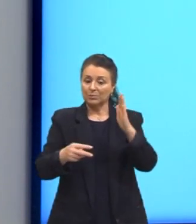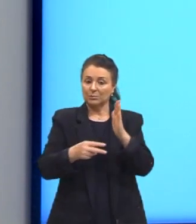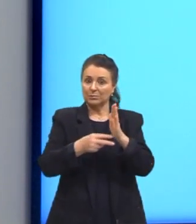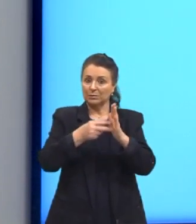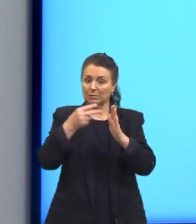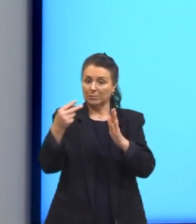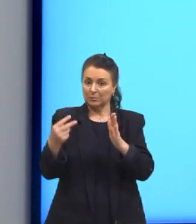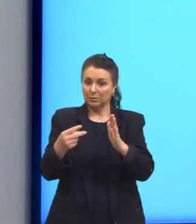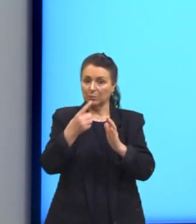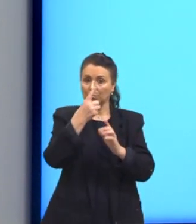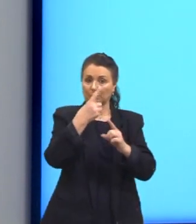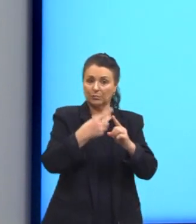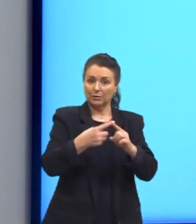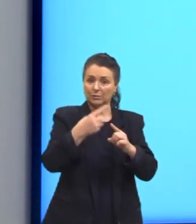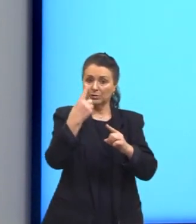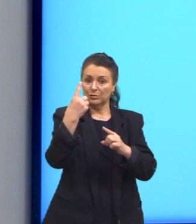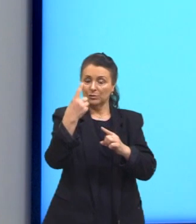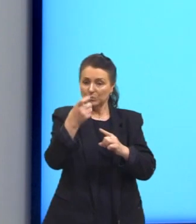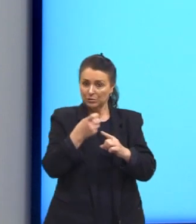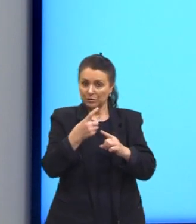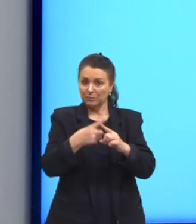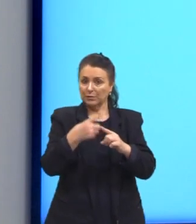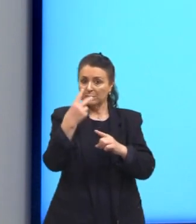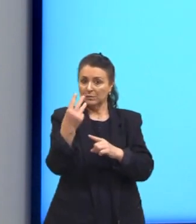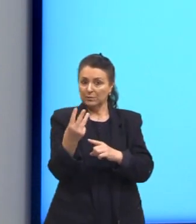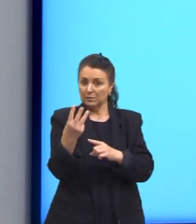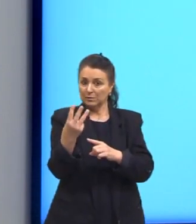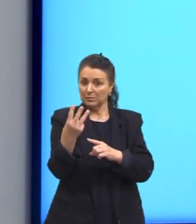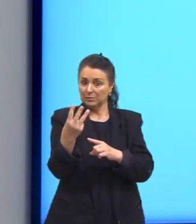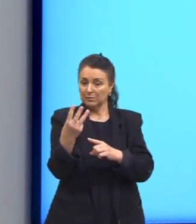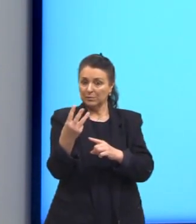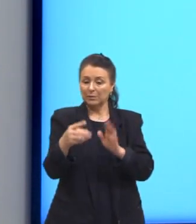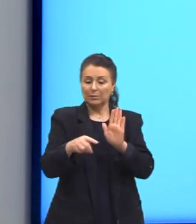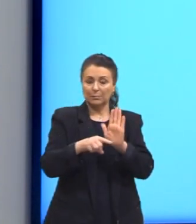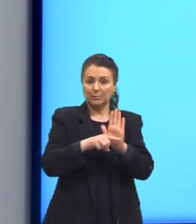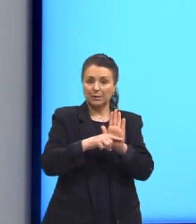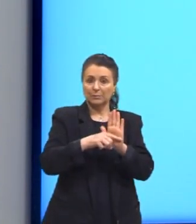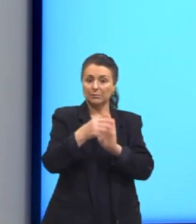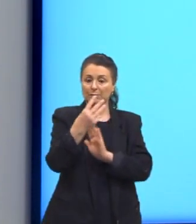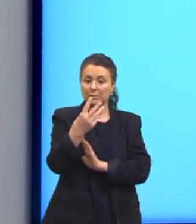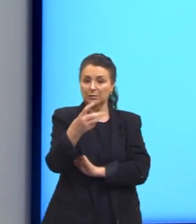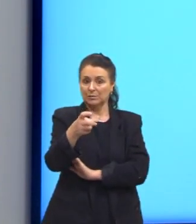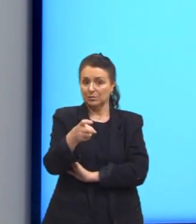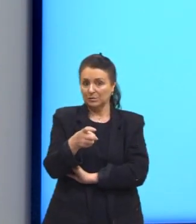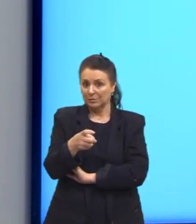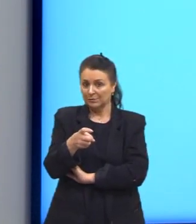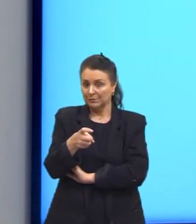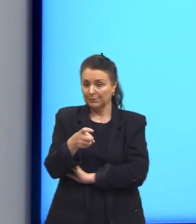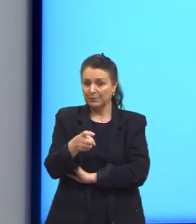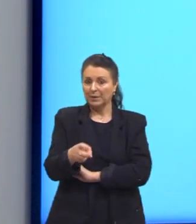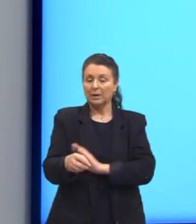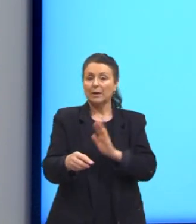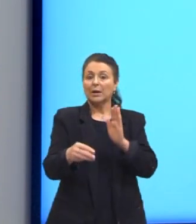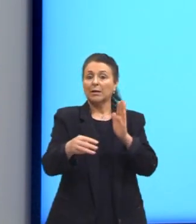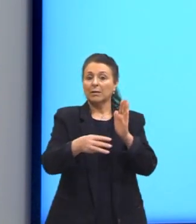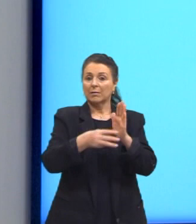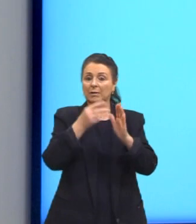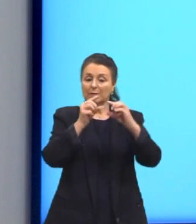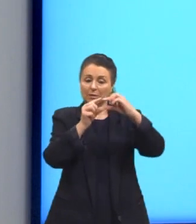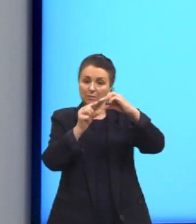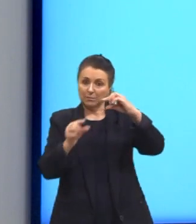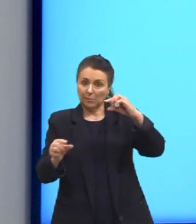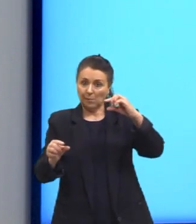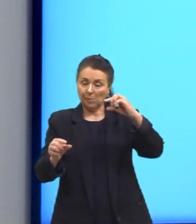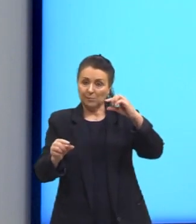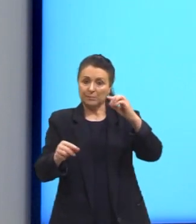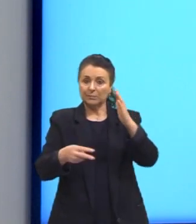1 vezes x vezes 3, então, menos 3x. E a terceira diagonal secundária também